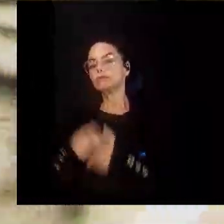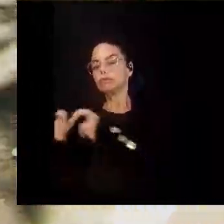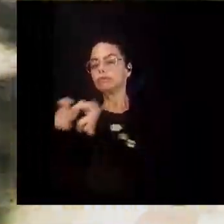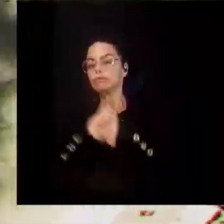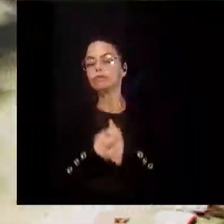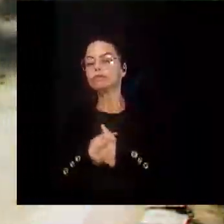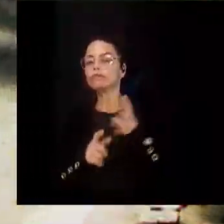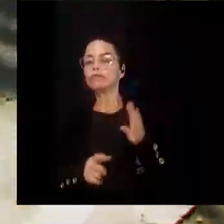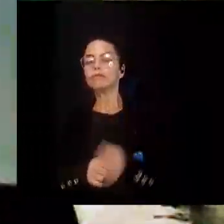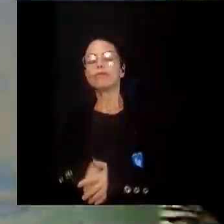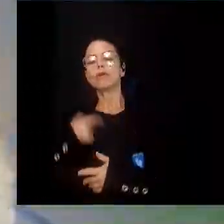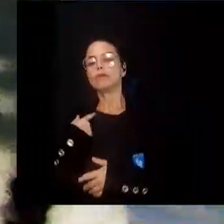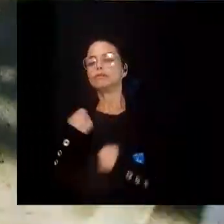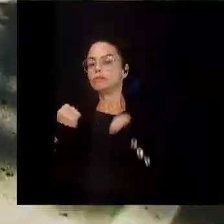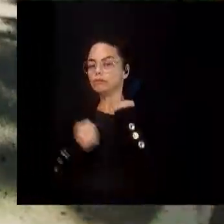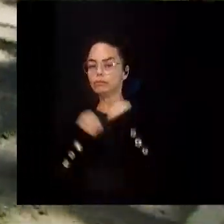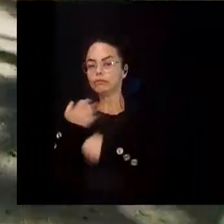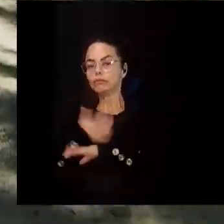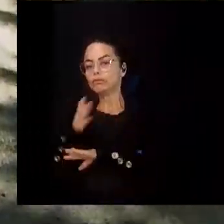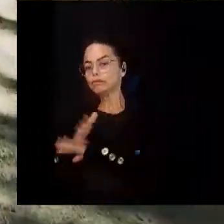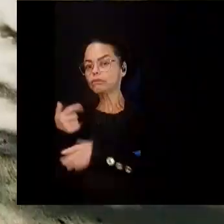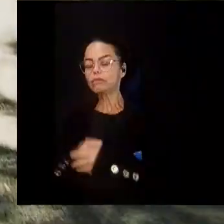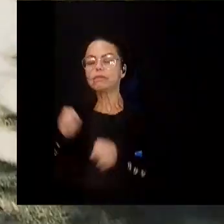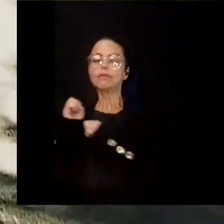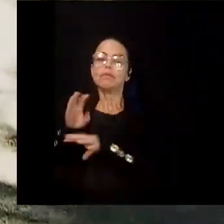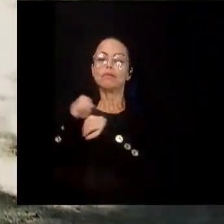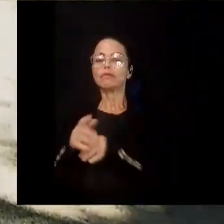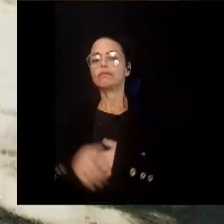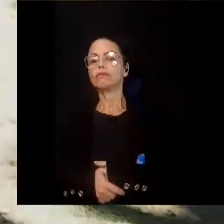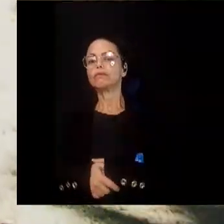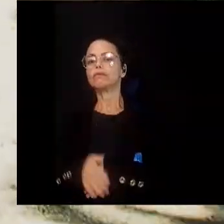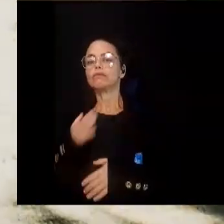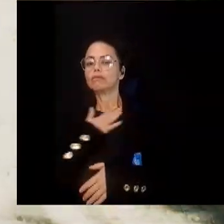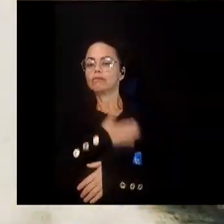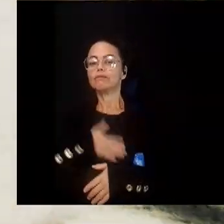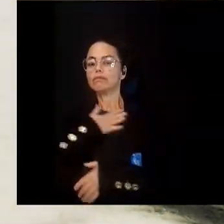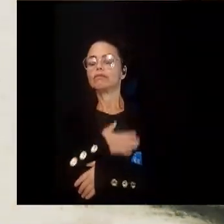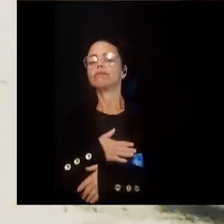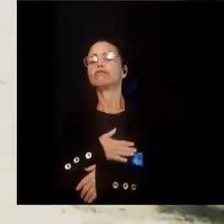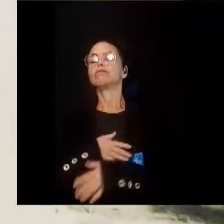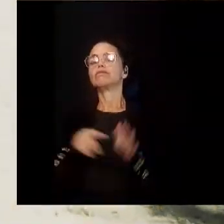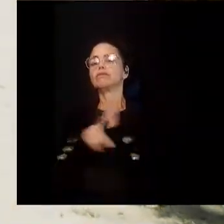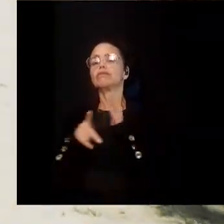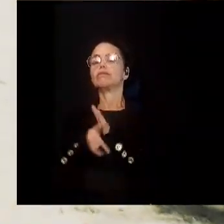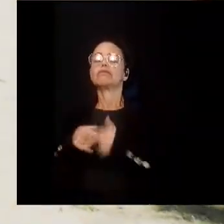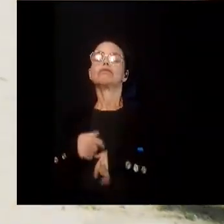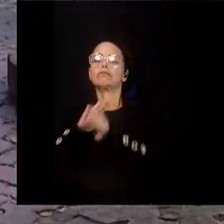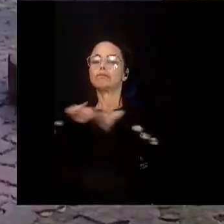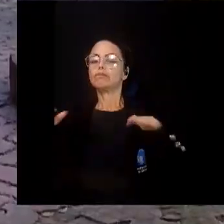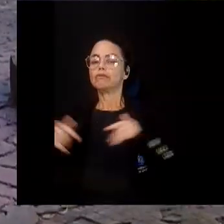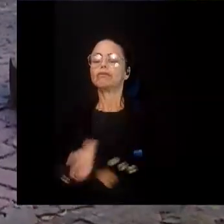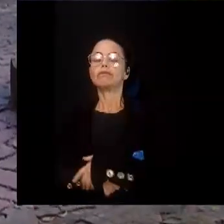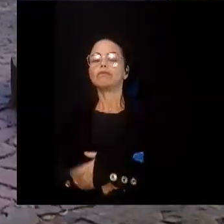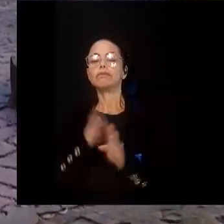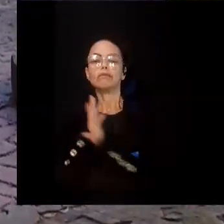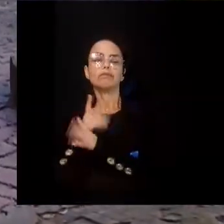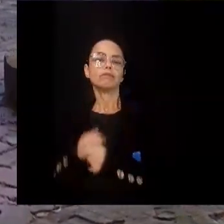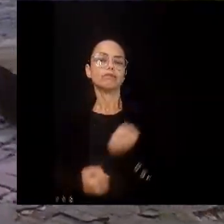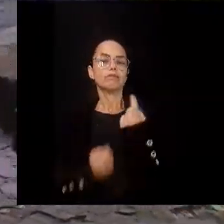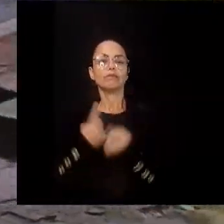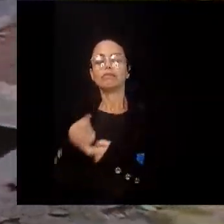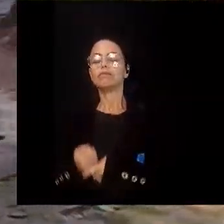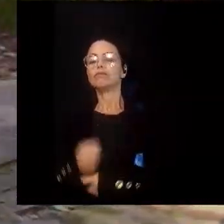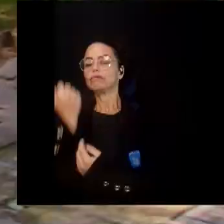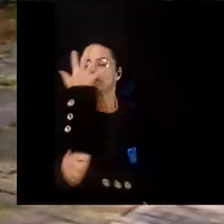das atividades educativas, quem mais aprova o passeio são as próprias crianças. Entre uma descoberta e outra, o bosque